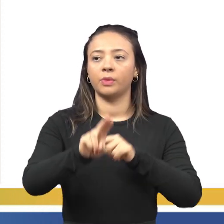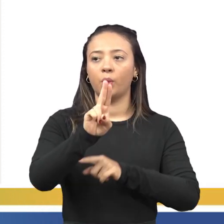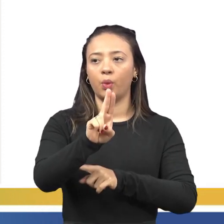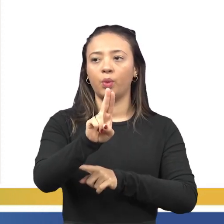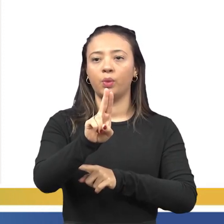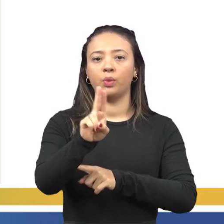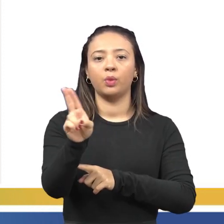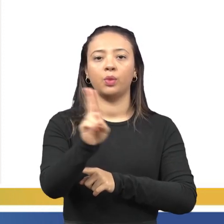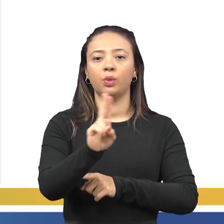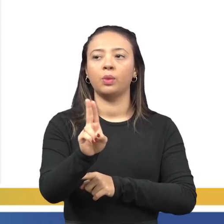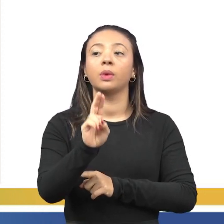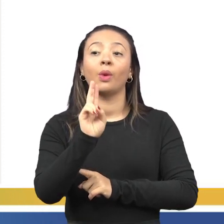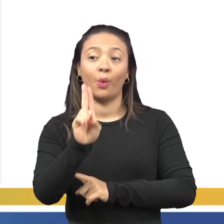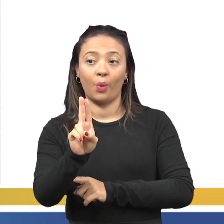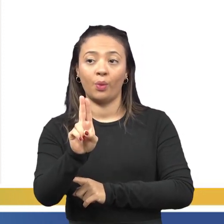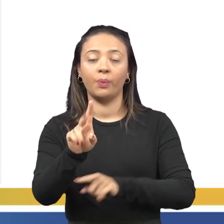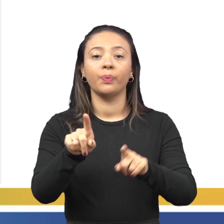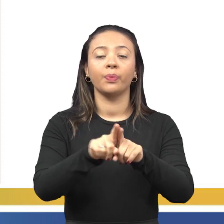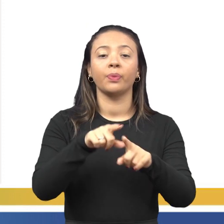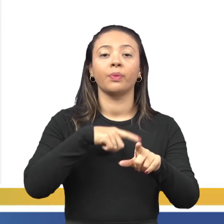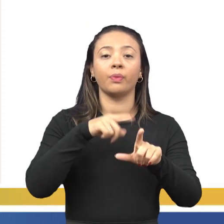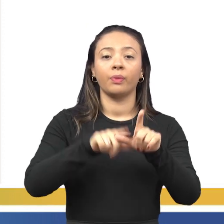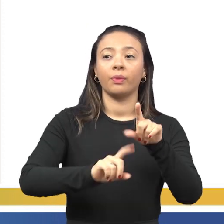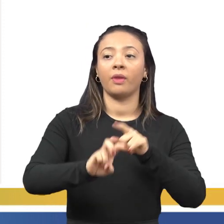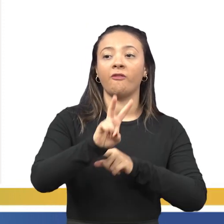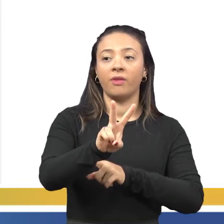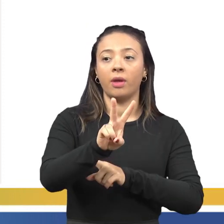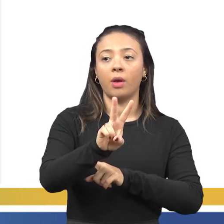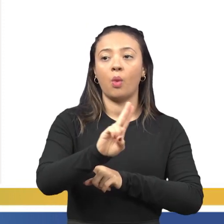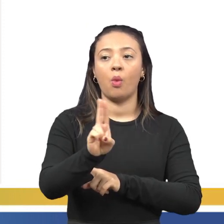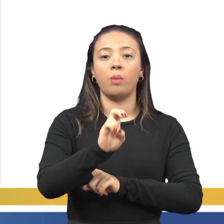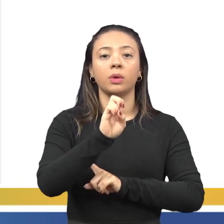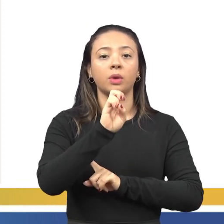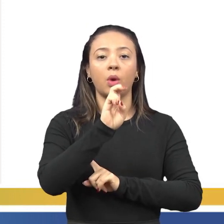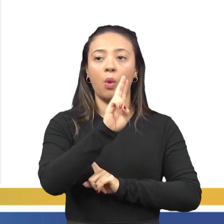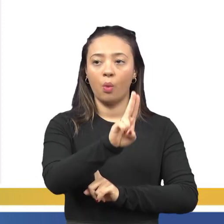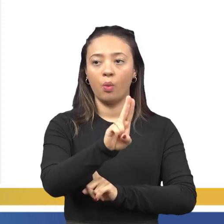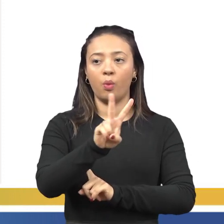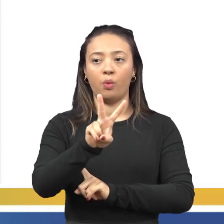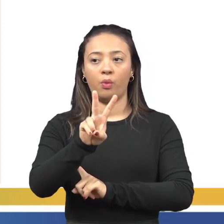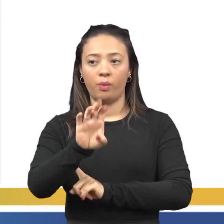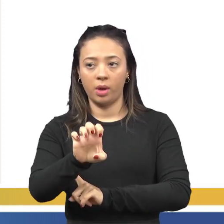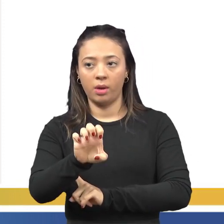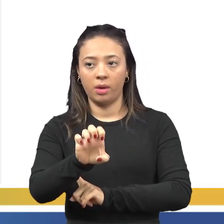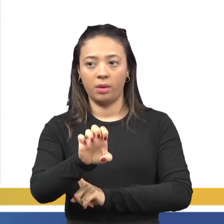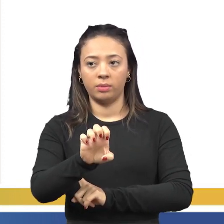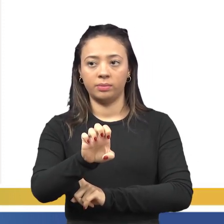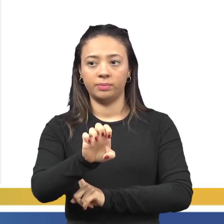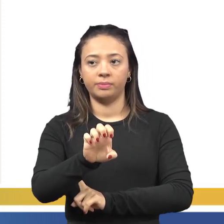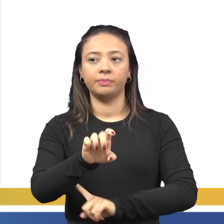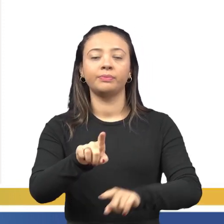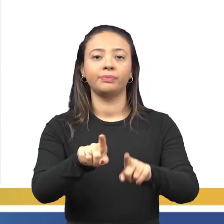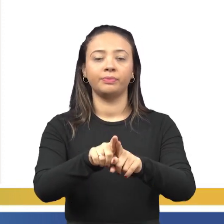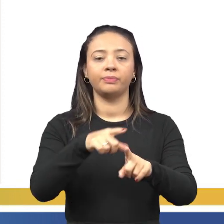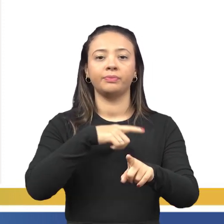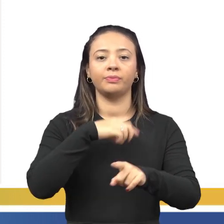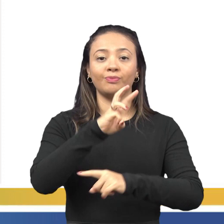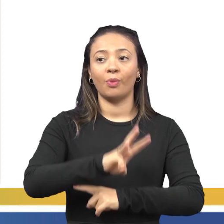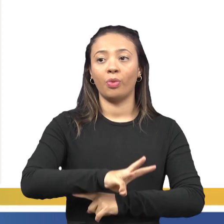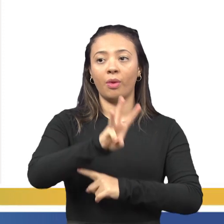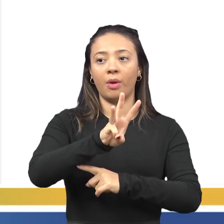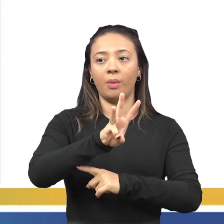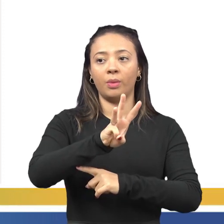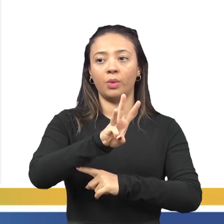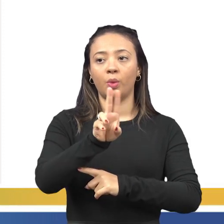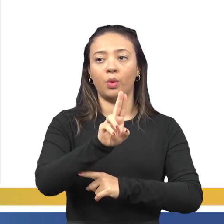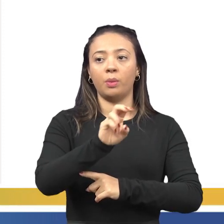se pronuncia igual à letra B. Por exemplo, ó, vaca, certo? Eu tenho a UB doble, certo? Que é o